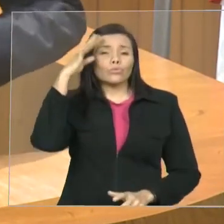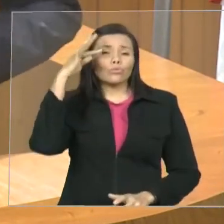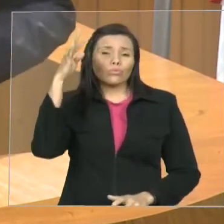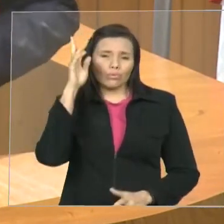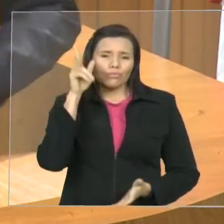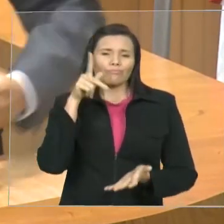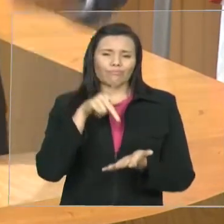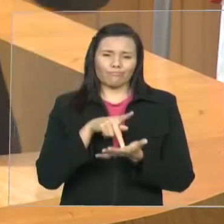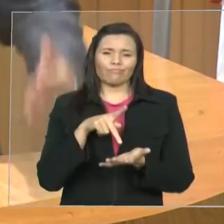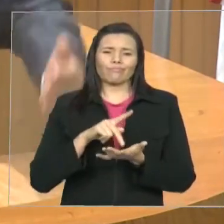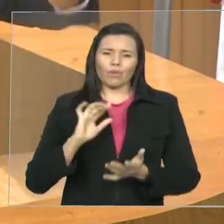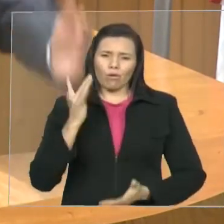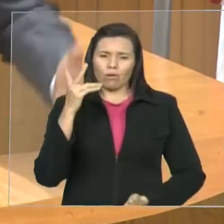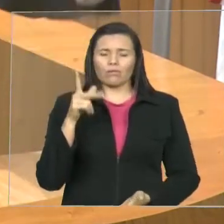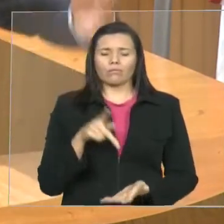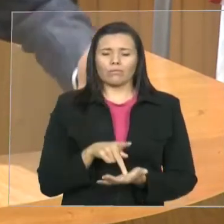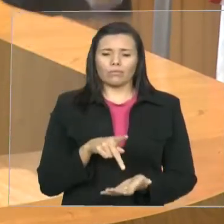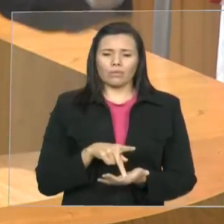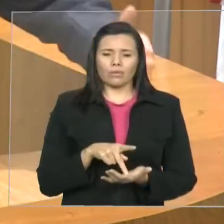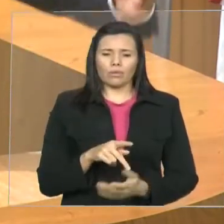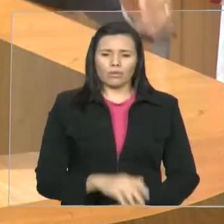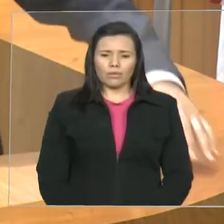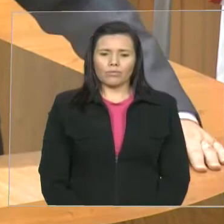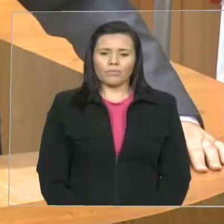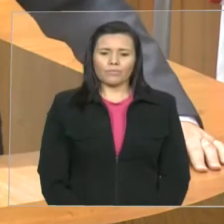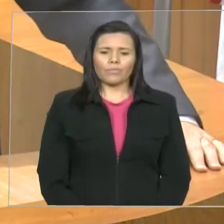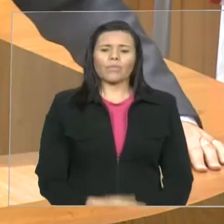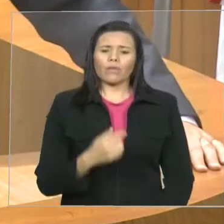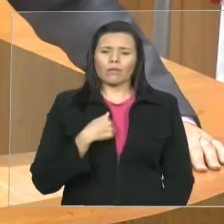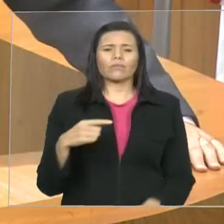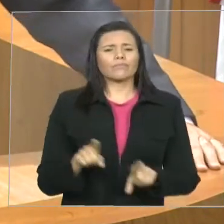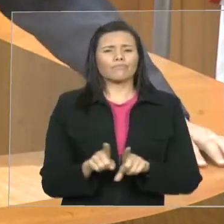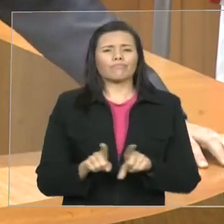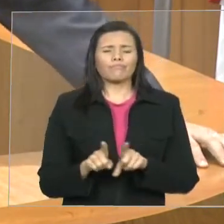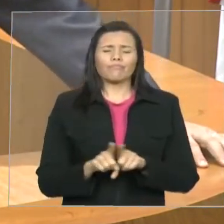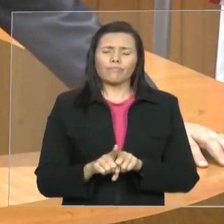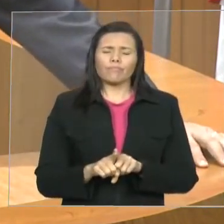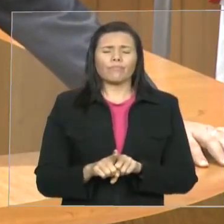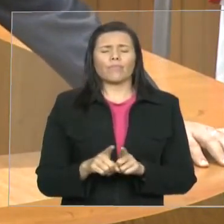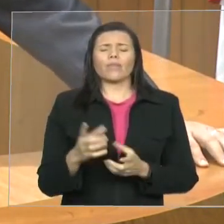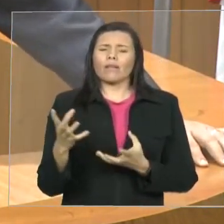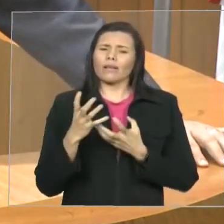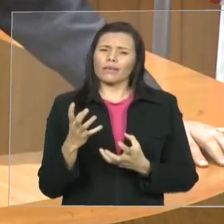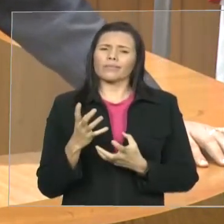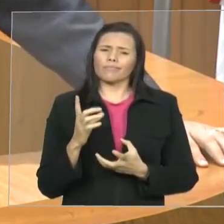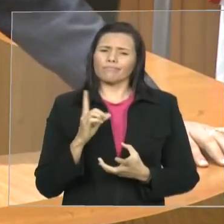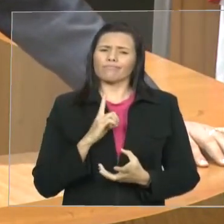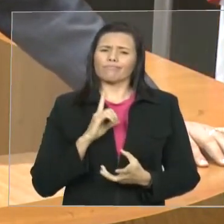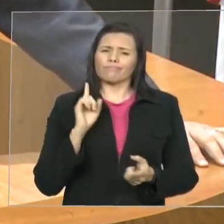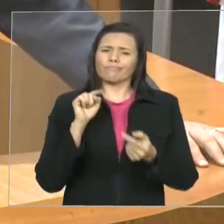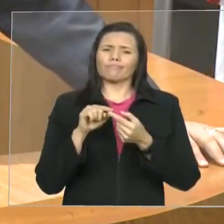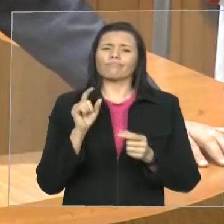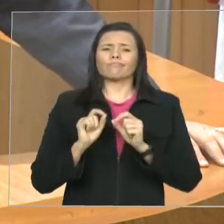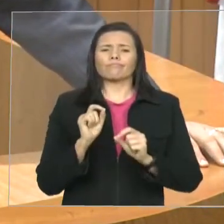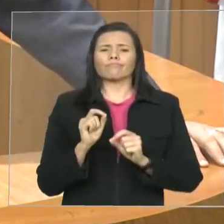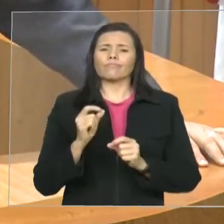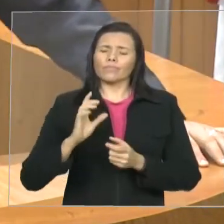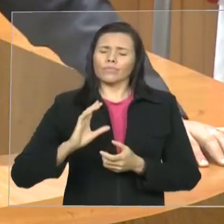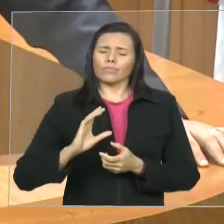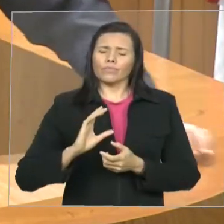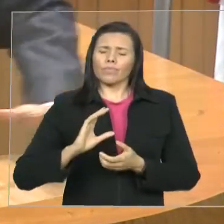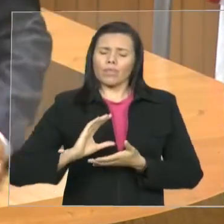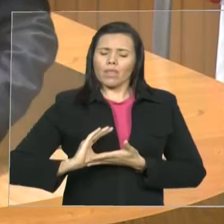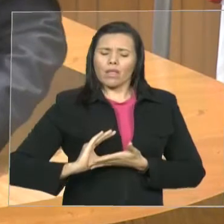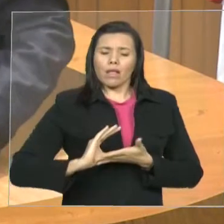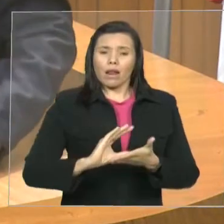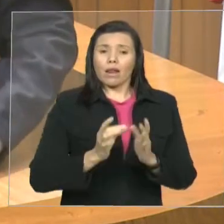emenda parlamentar no valor que for necessário, para que a gente possa realizar esse sonho.